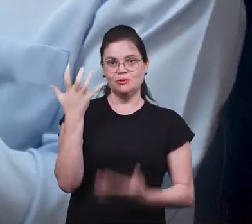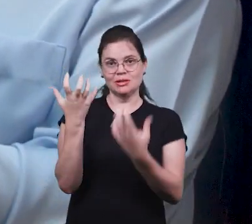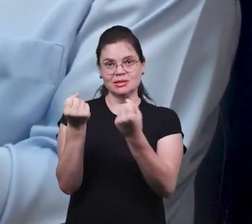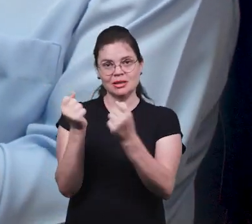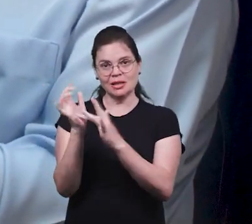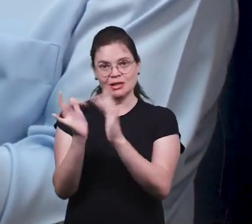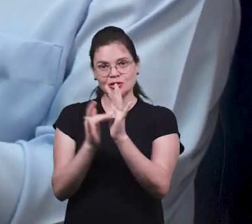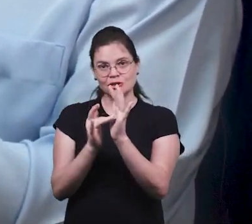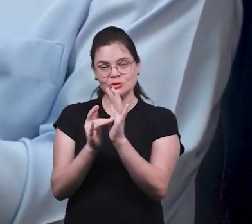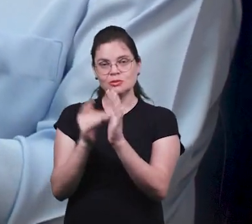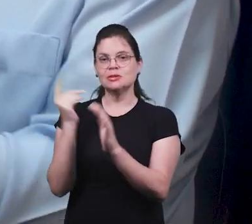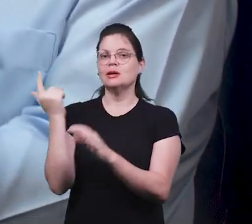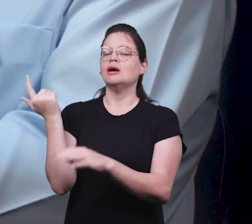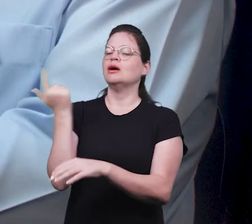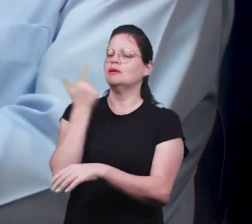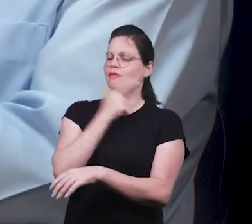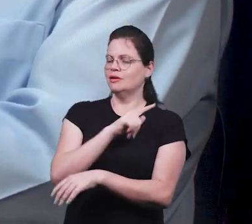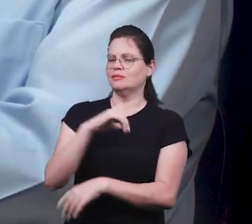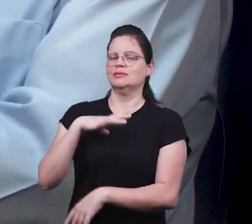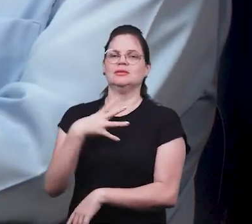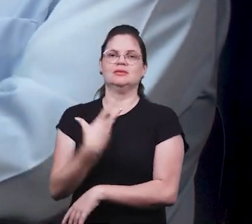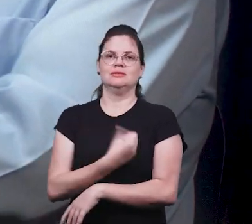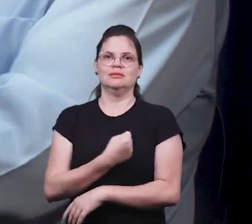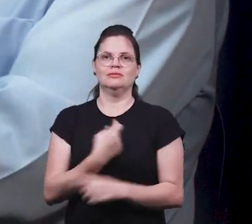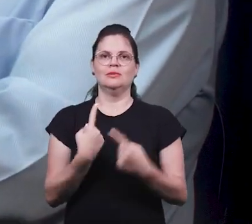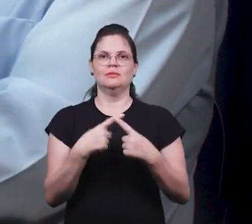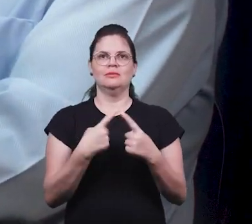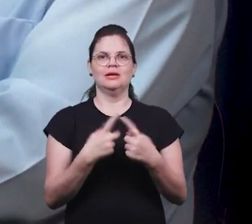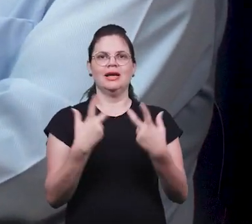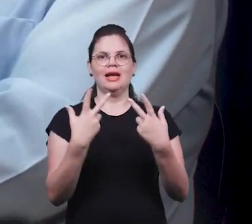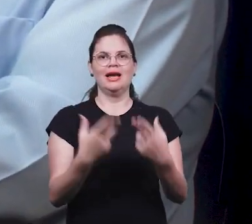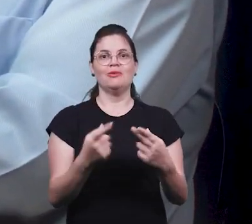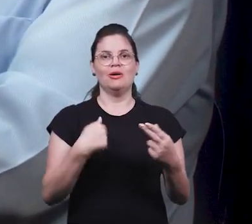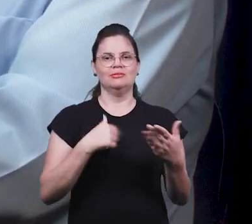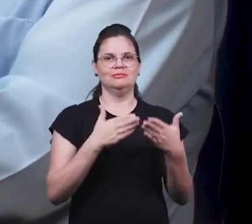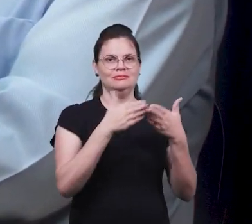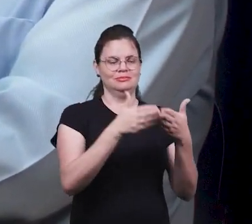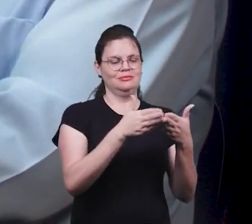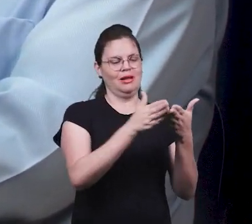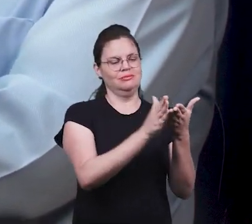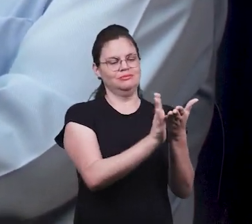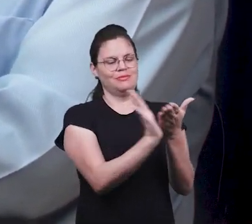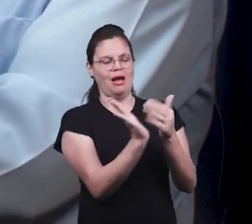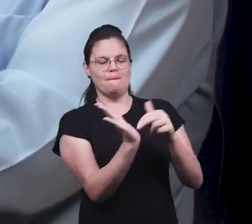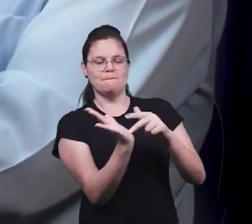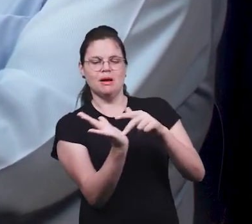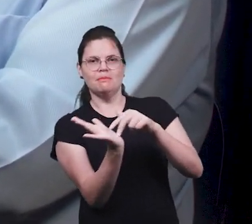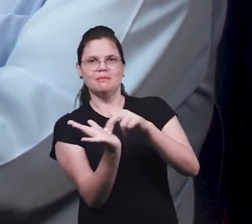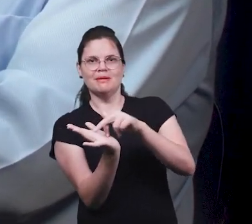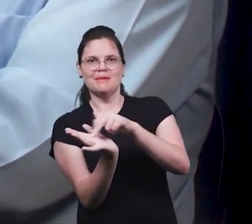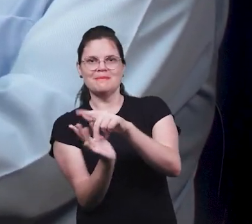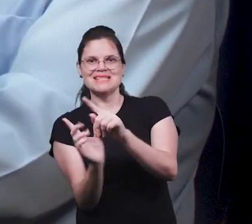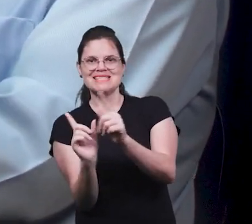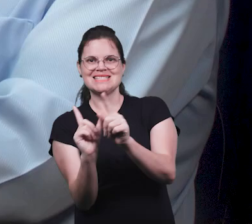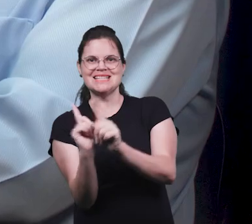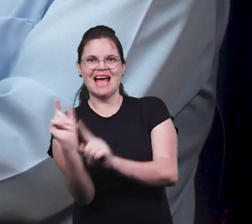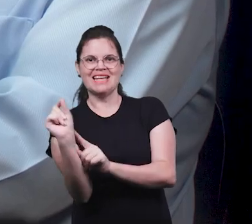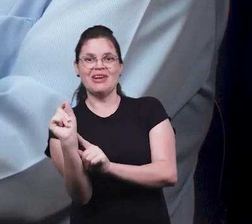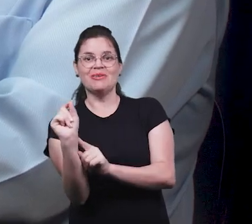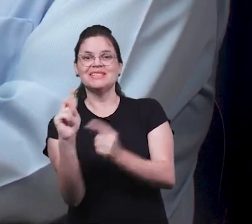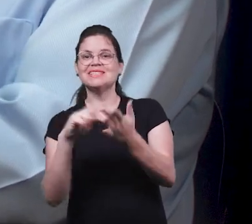o Noé sair da arca aí é a igreja entrando na glória, na eternidade. A primeira coisa que vai